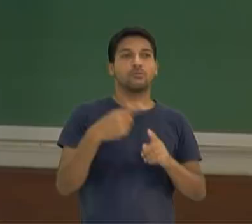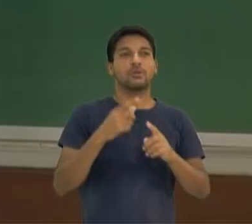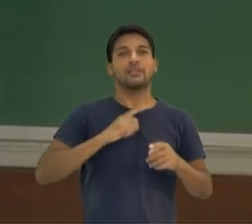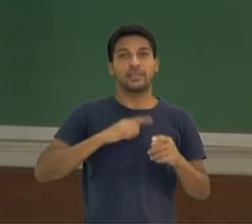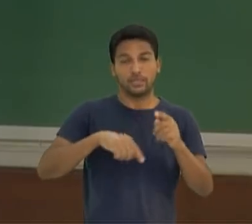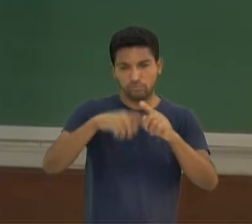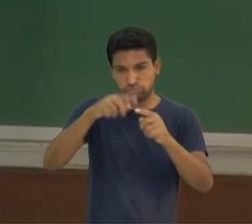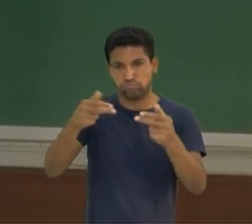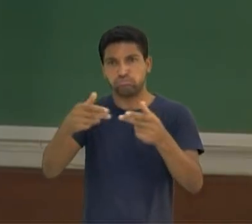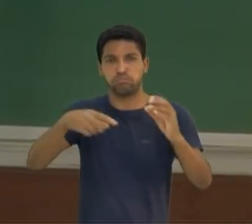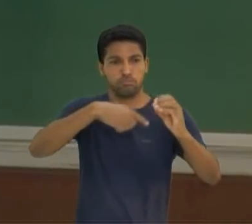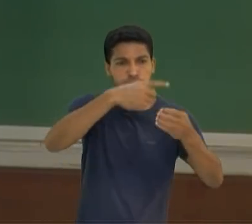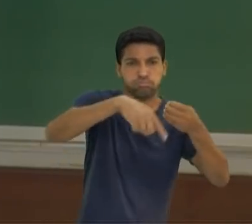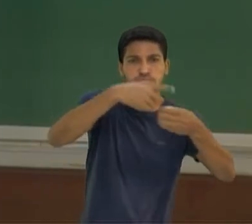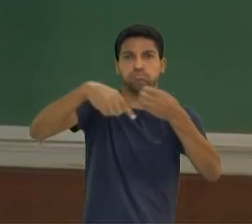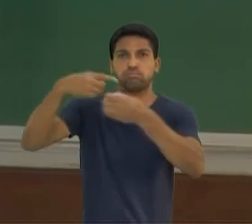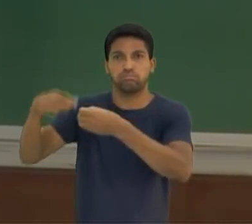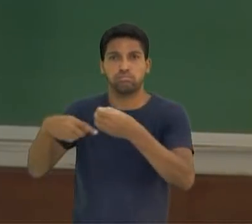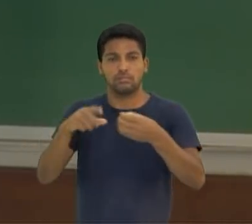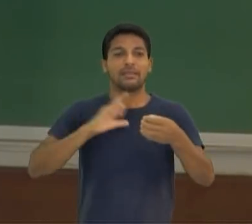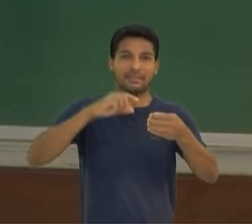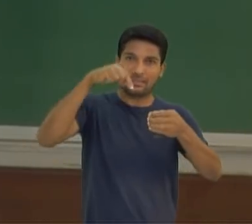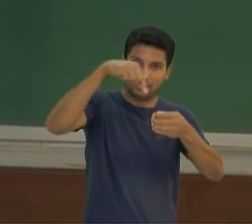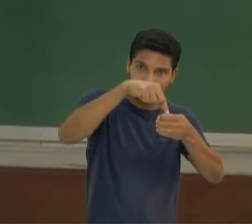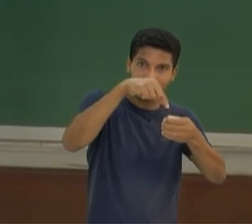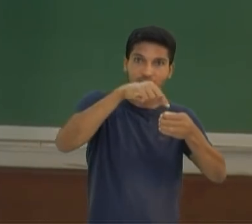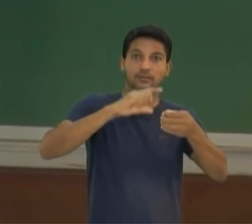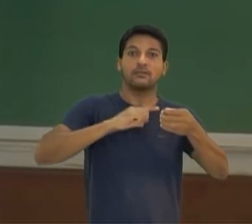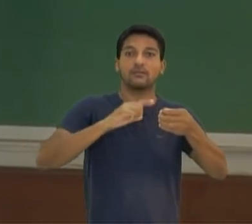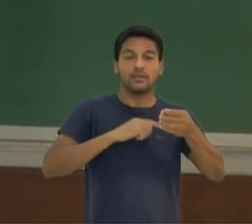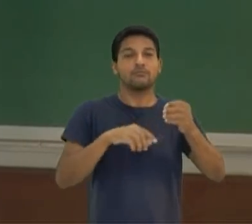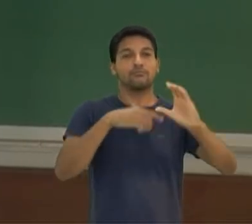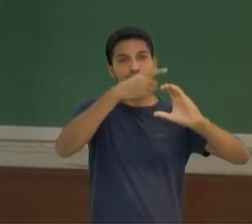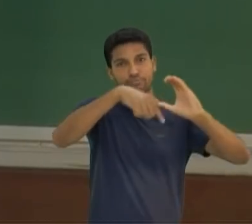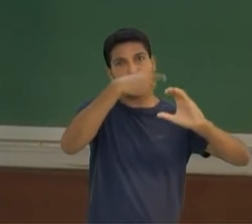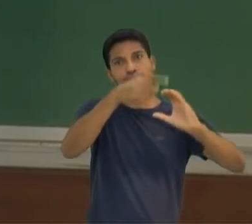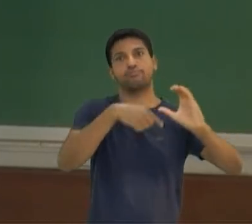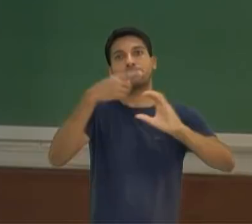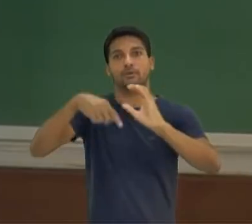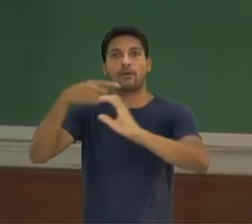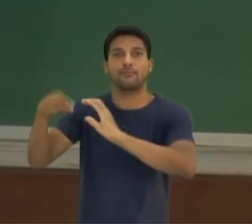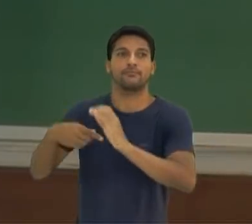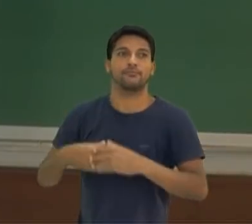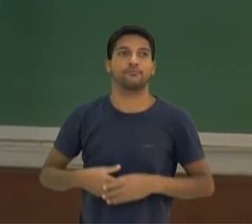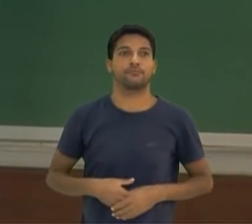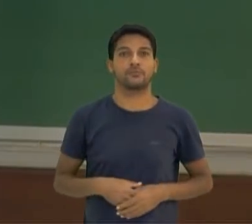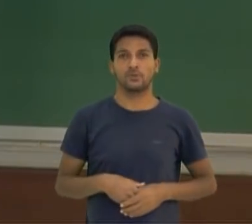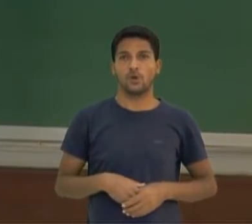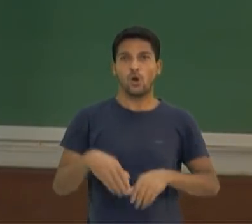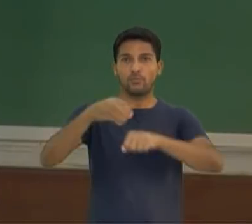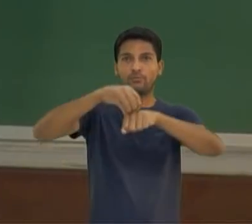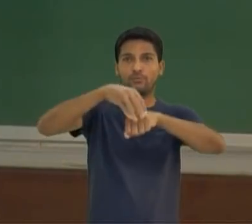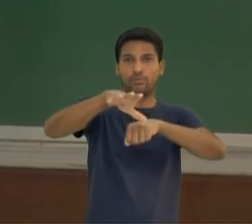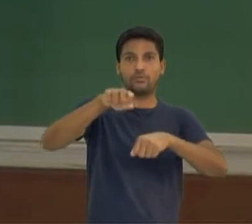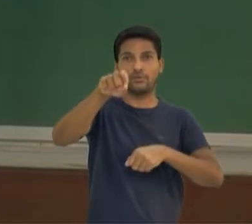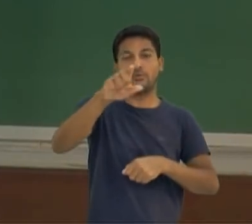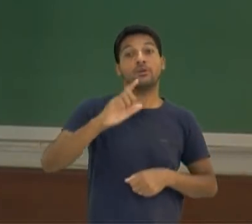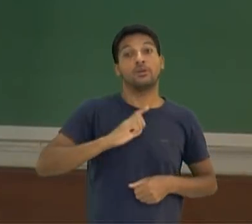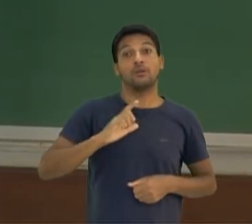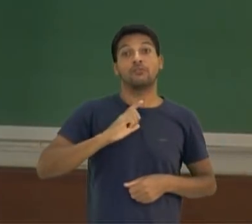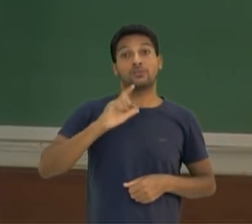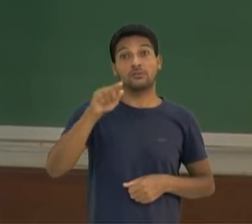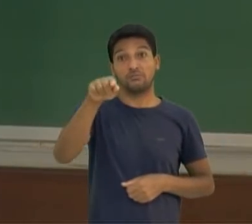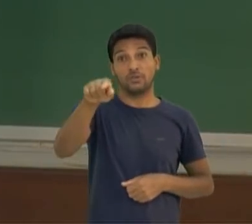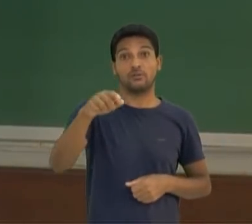carbono, tá bom? E aqui a gente traz uma sugestão para vocês. Tenha o seu próprio carbono, né? Se